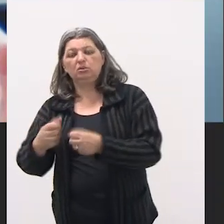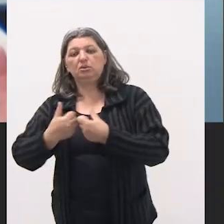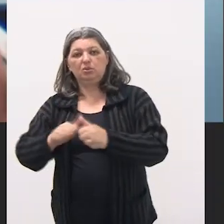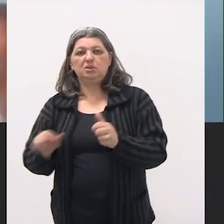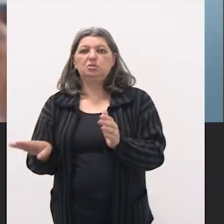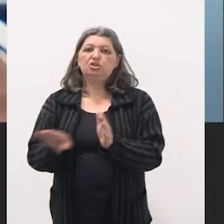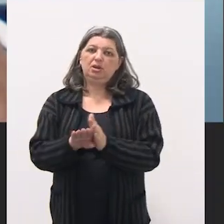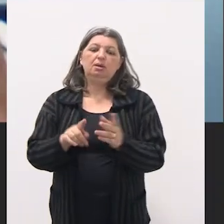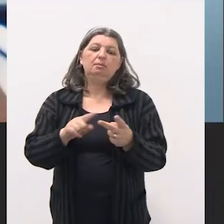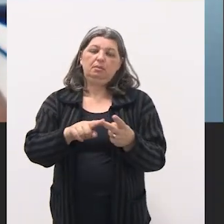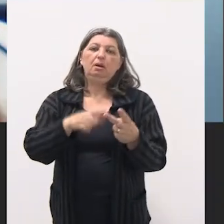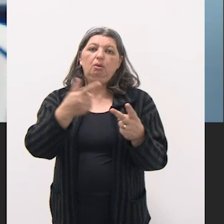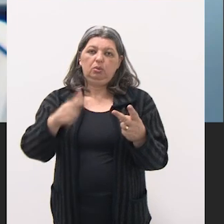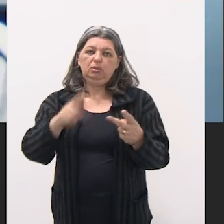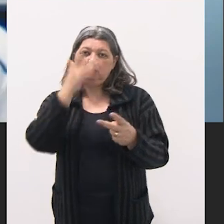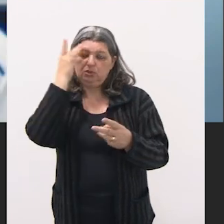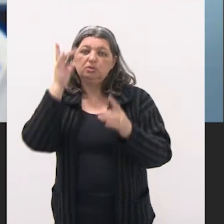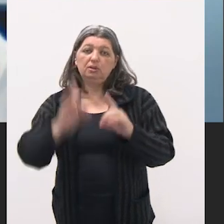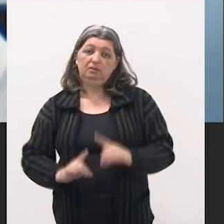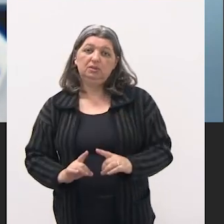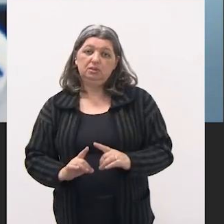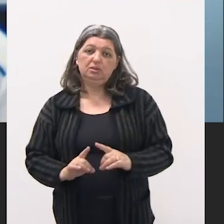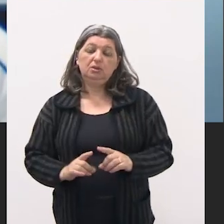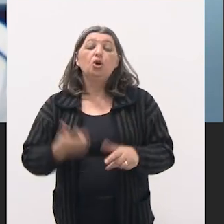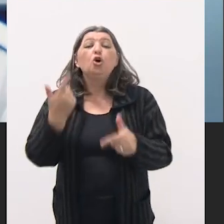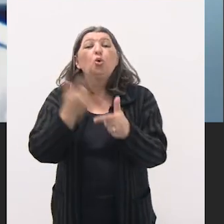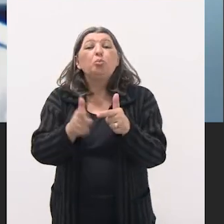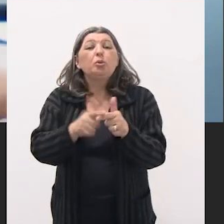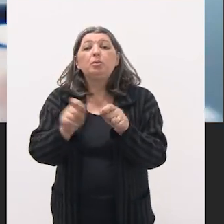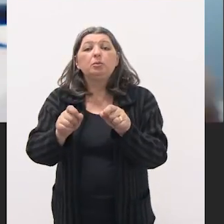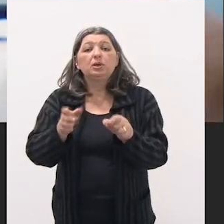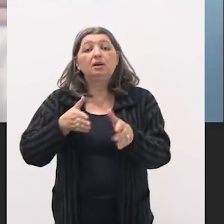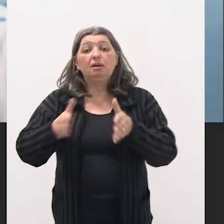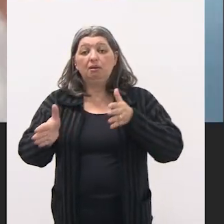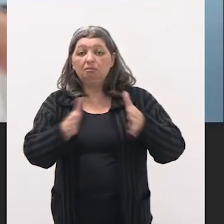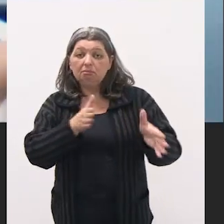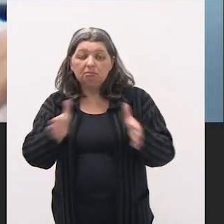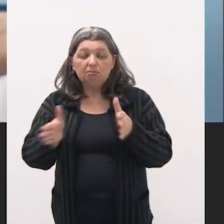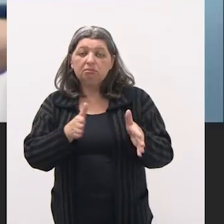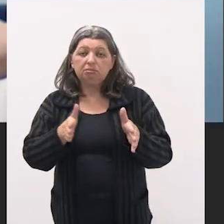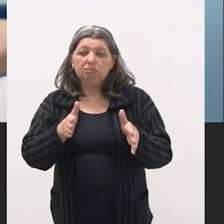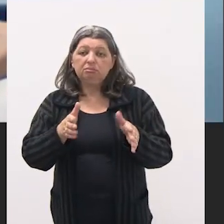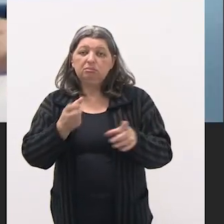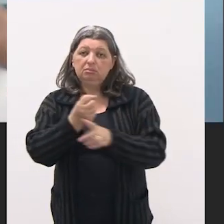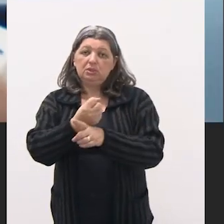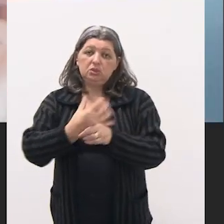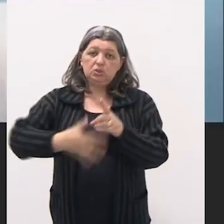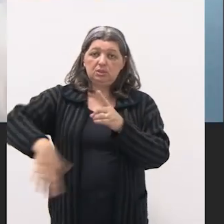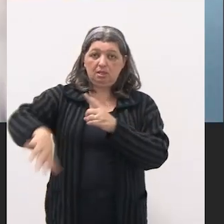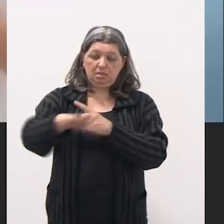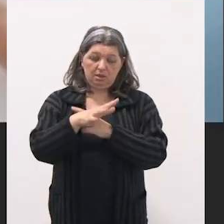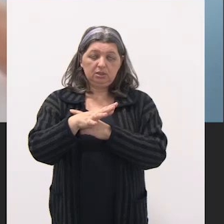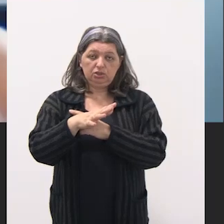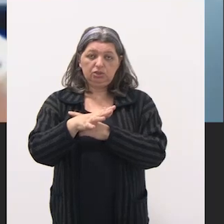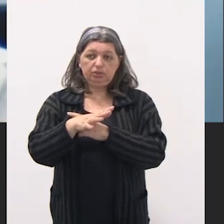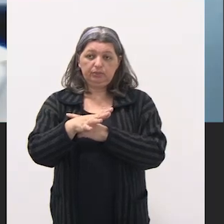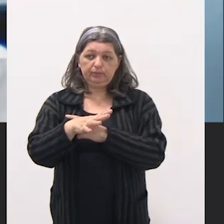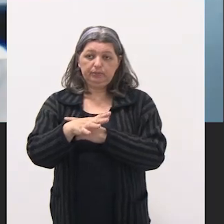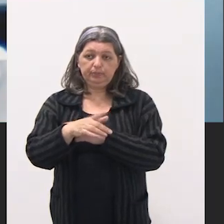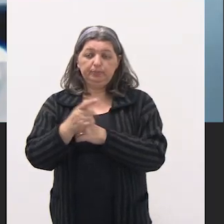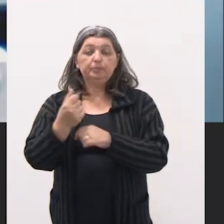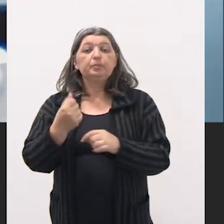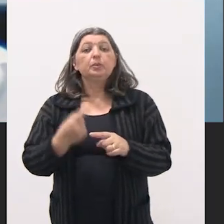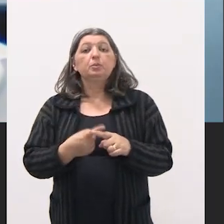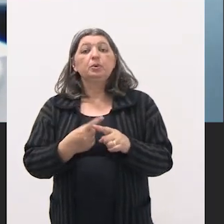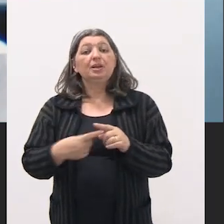encontro. Então, essa acessibilidade da sociedade em geral, ela, quando chega na